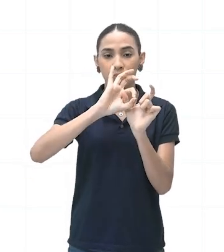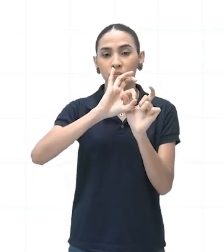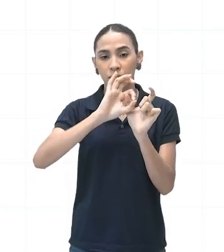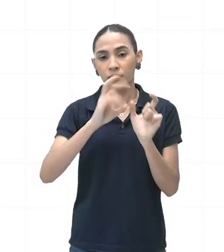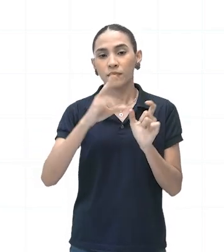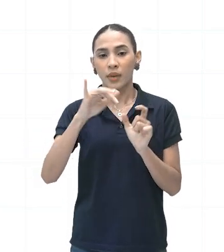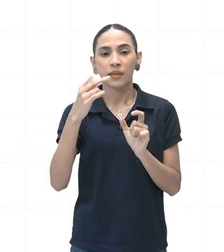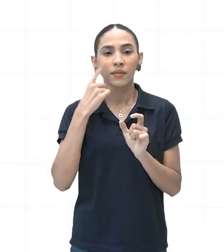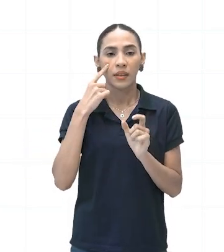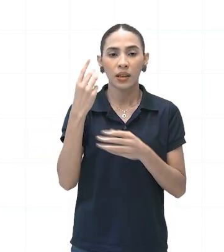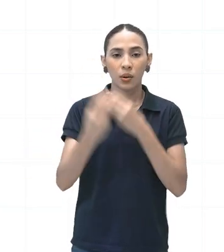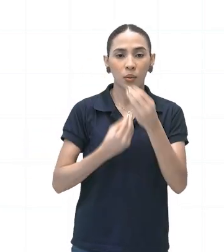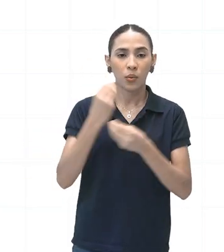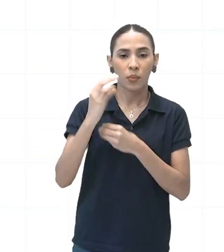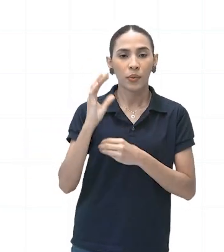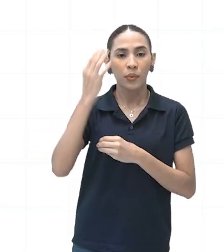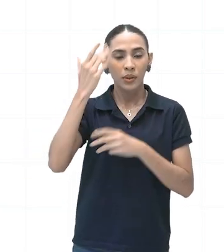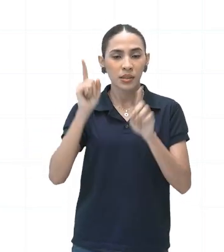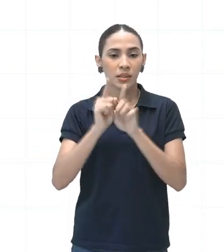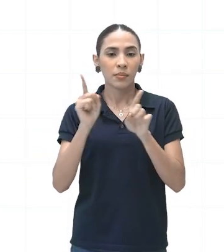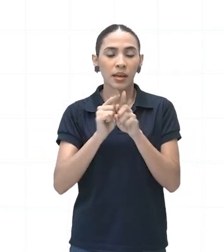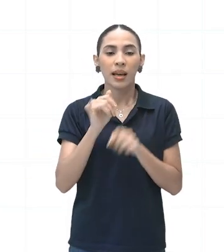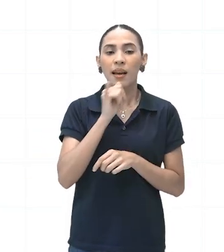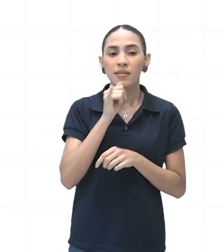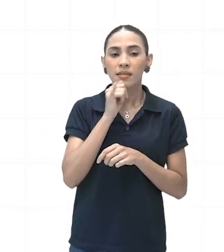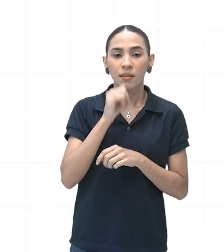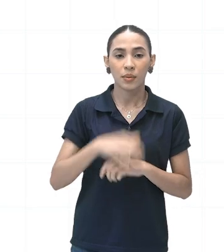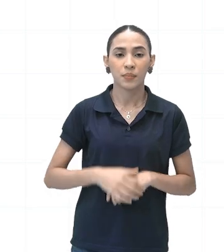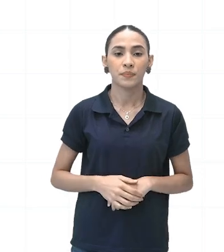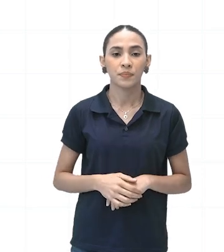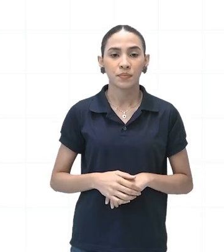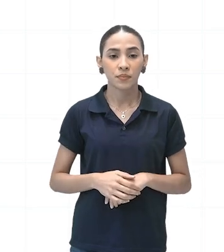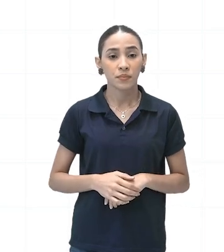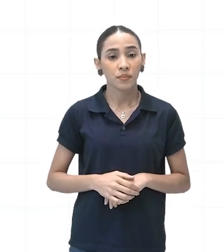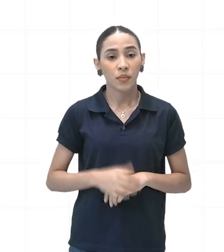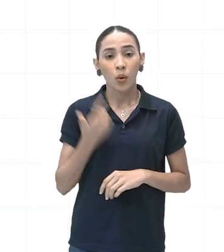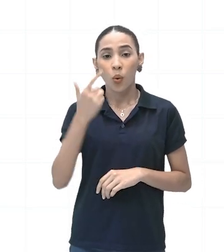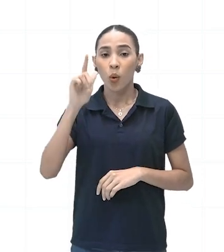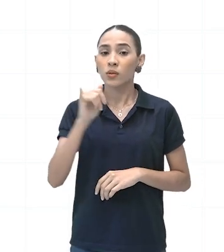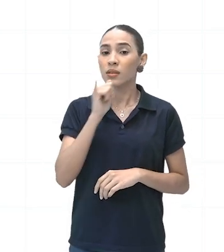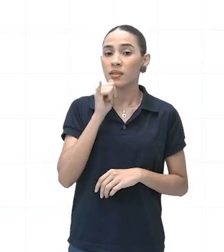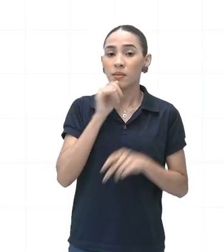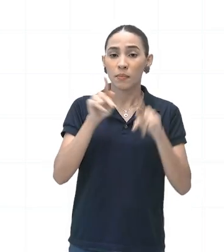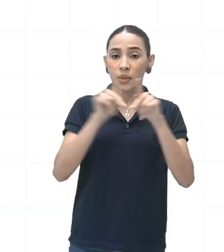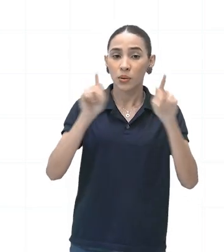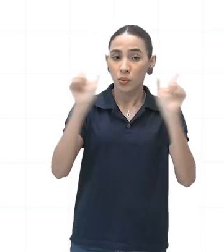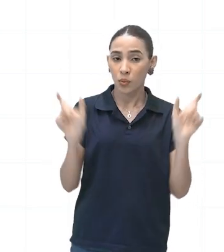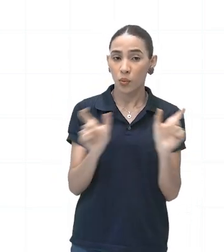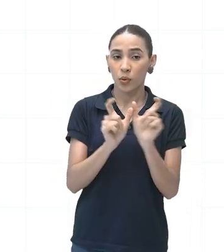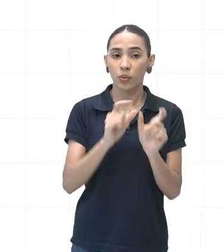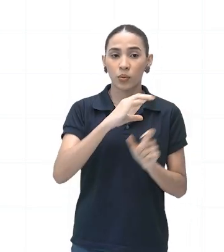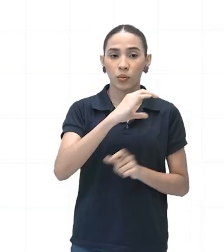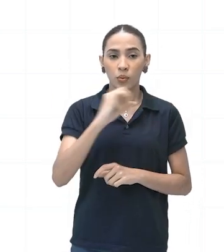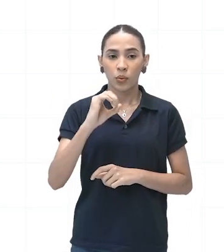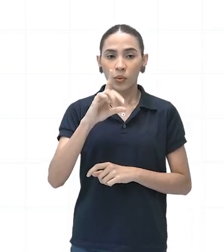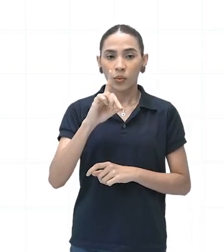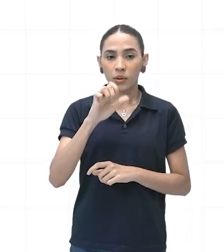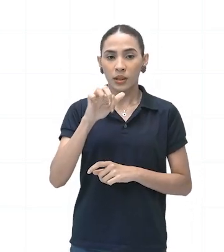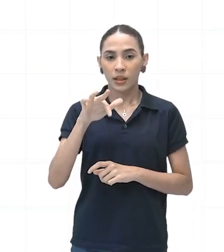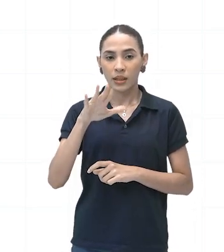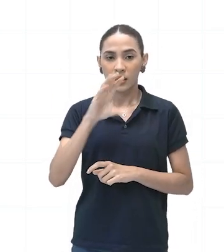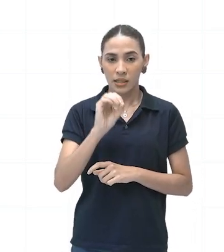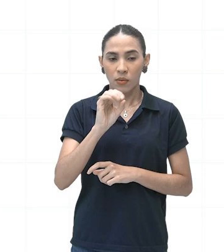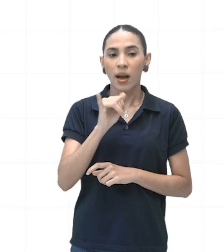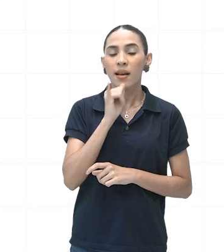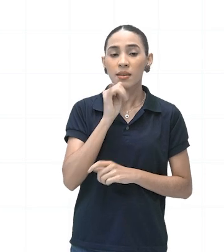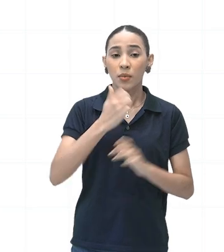vai ver como isso acontece nos nossos exemplos. Outros exemplos de período composto por coordenação. Então eu tenho aqui,